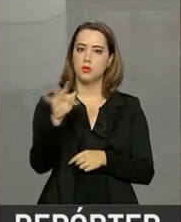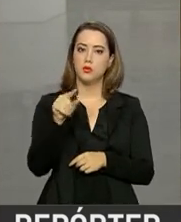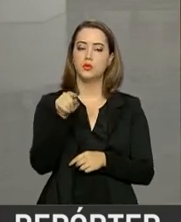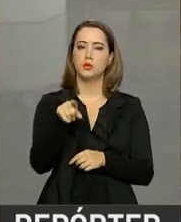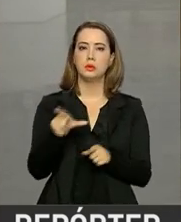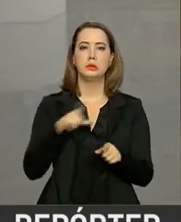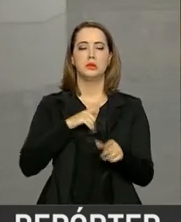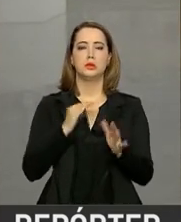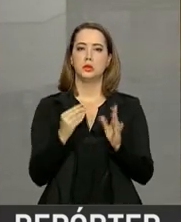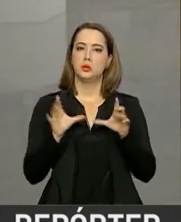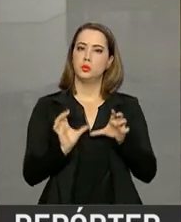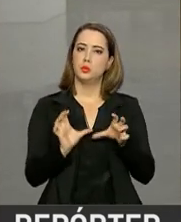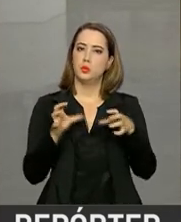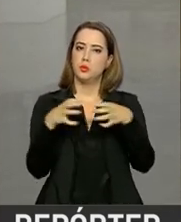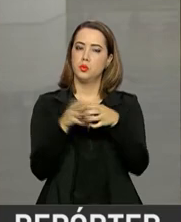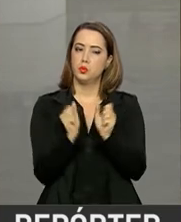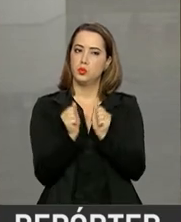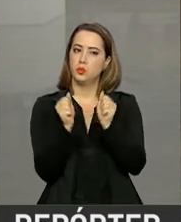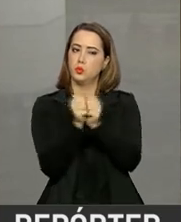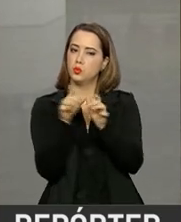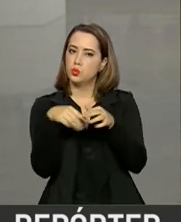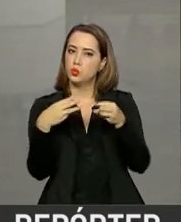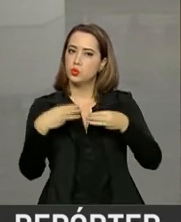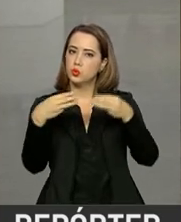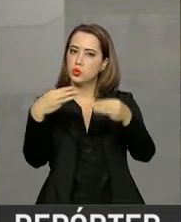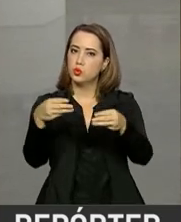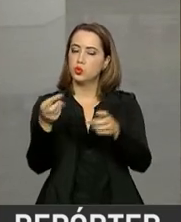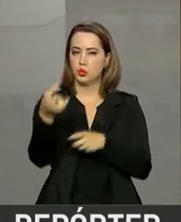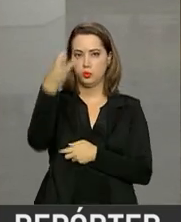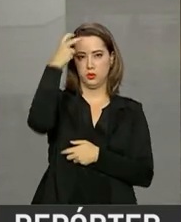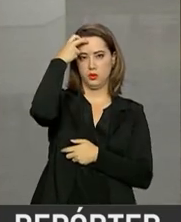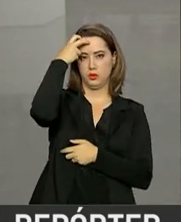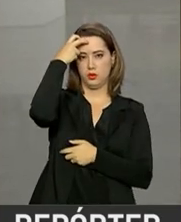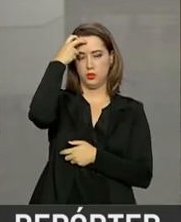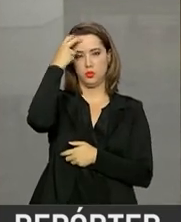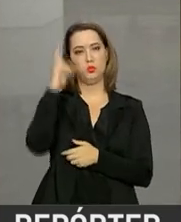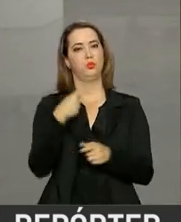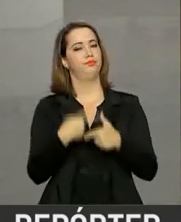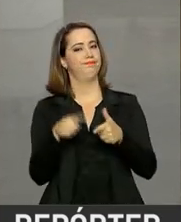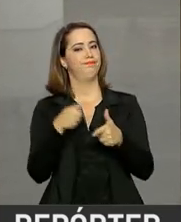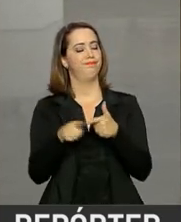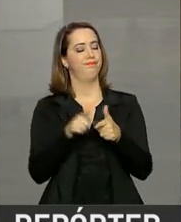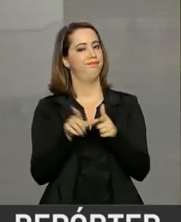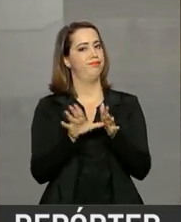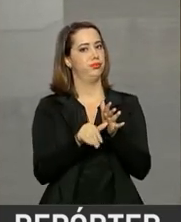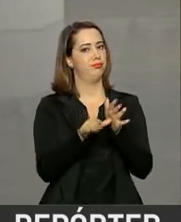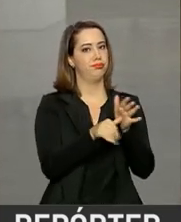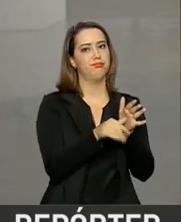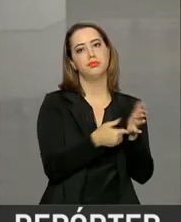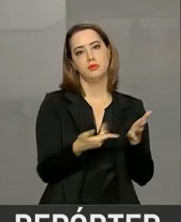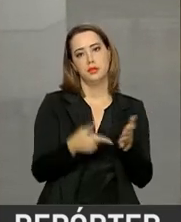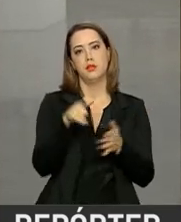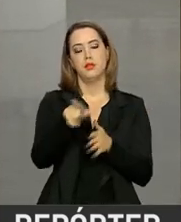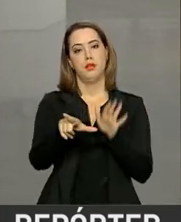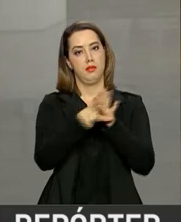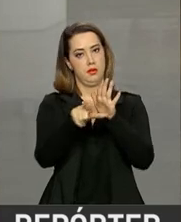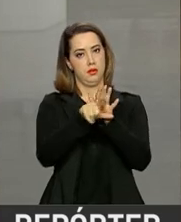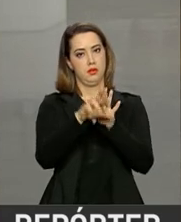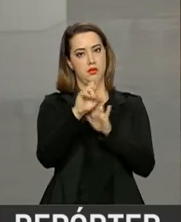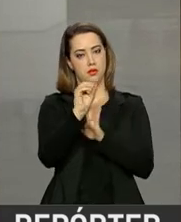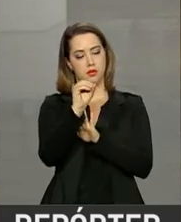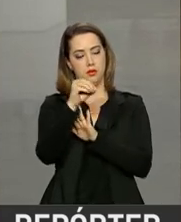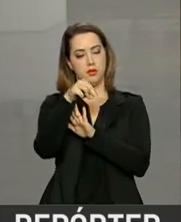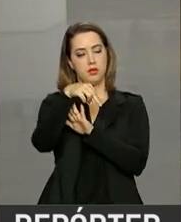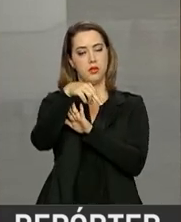anos junto ao Ministério da Cultura fraudando a lei ranet a investigação aponta que neste período devem ter sido